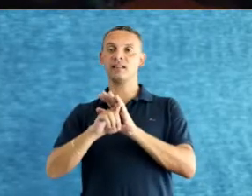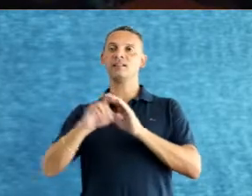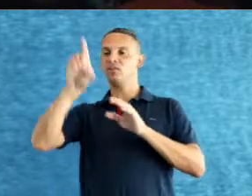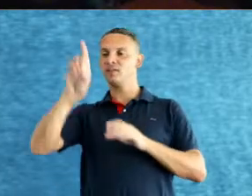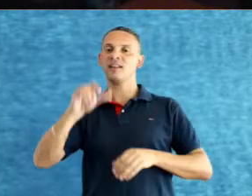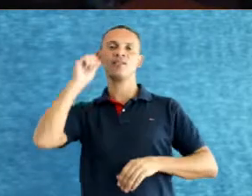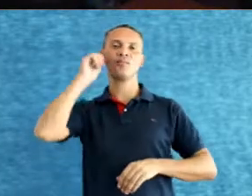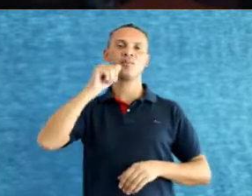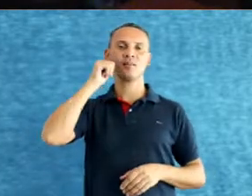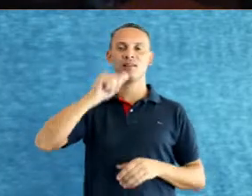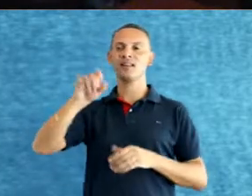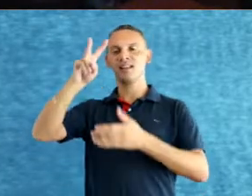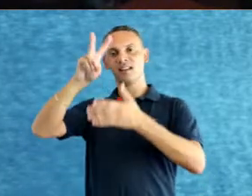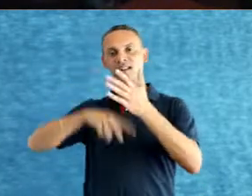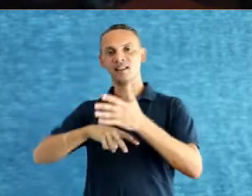nossa